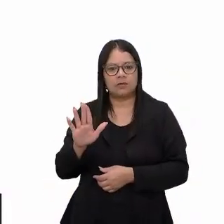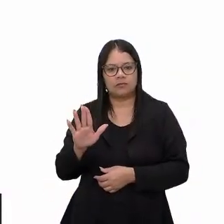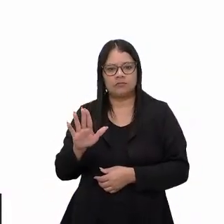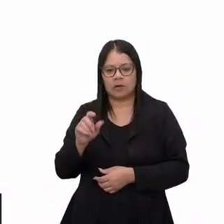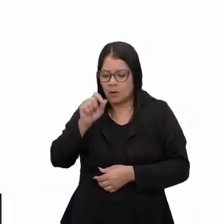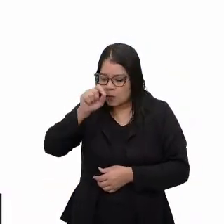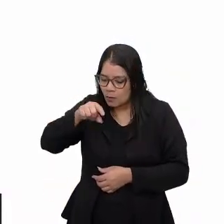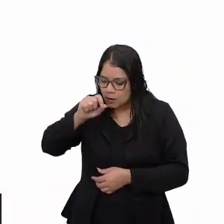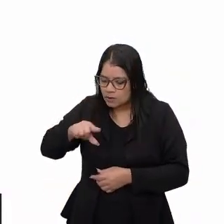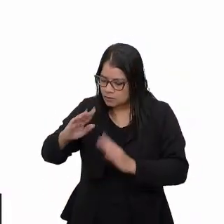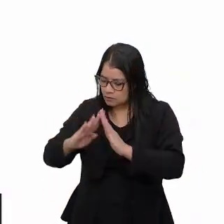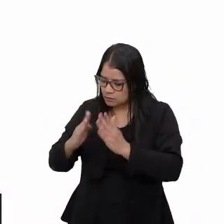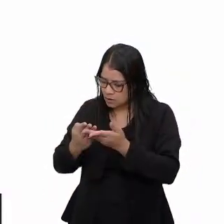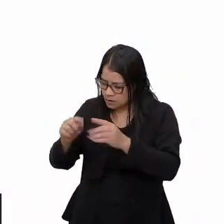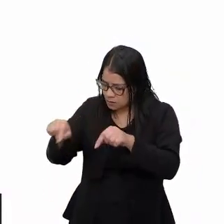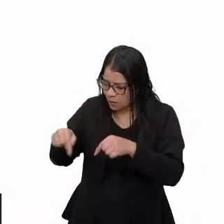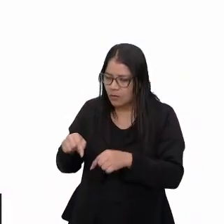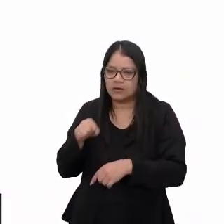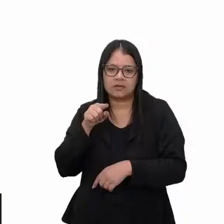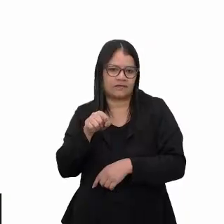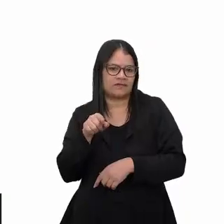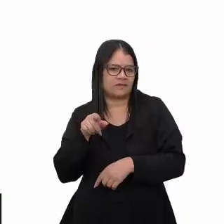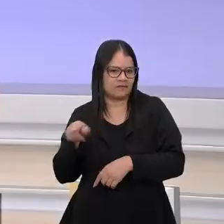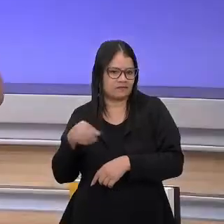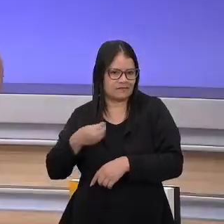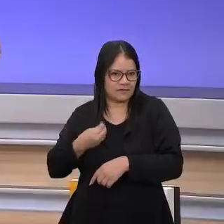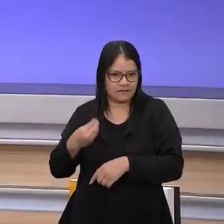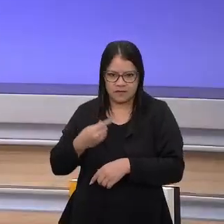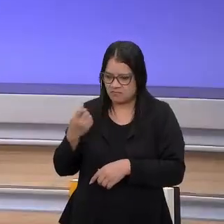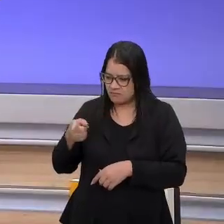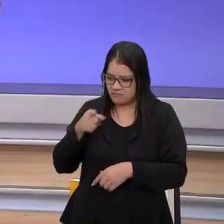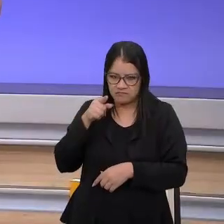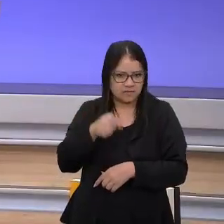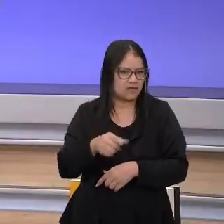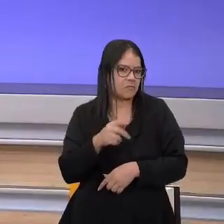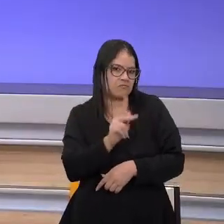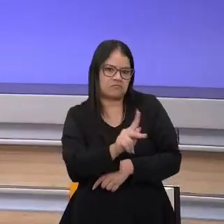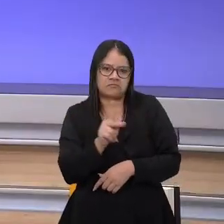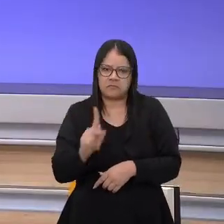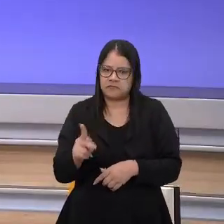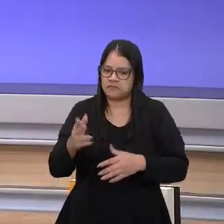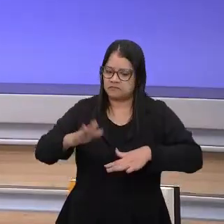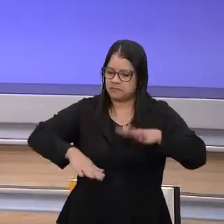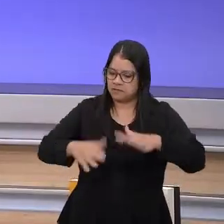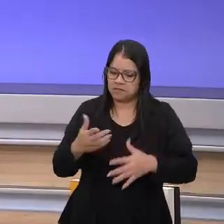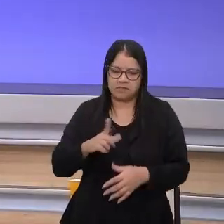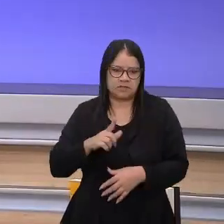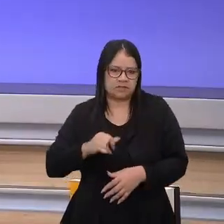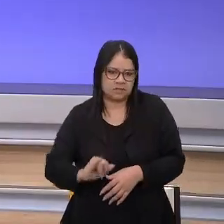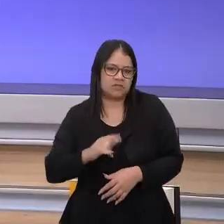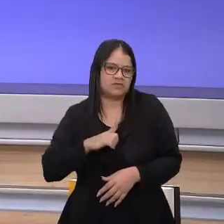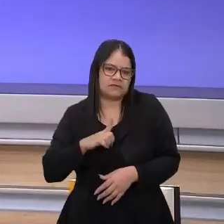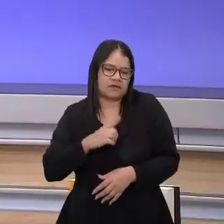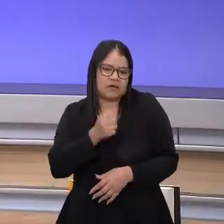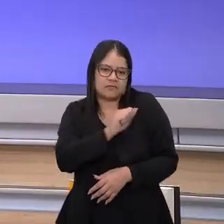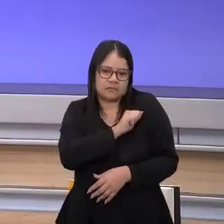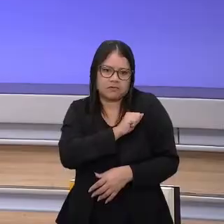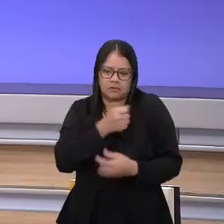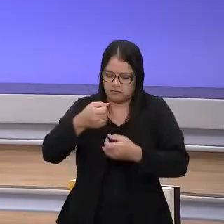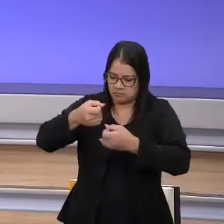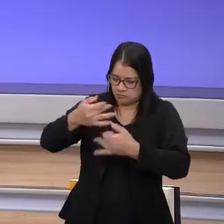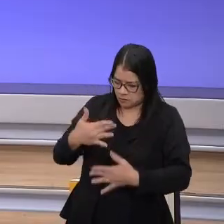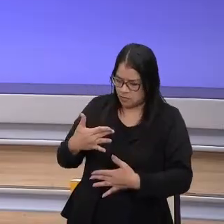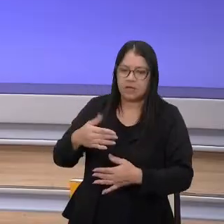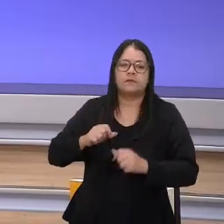que você atua? Seja você como professor, seja você... Muitas vezes, se tiver algum aluno aí, de repente, no chat,